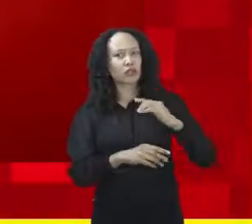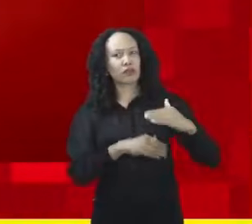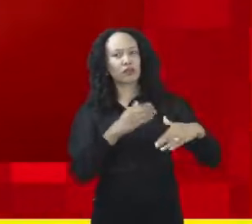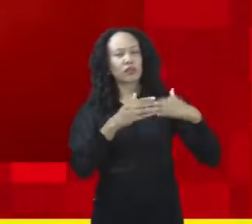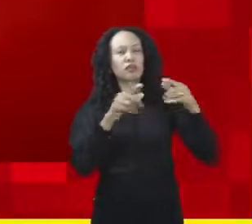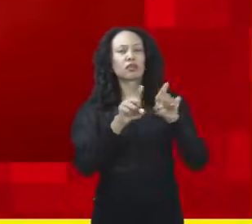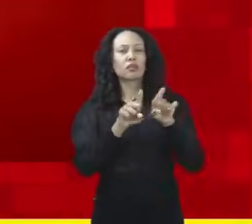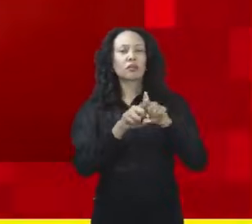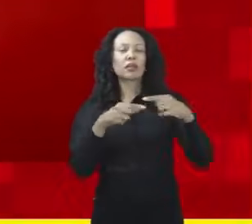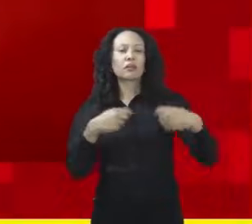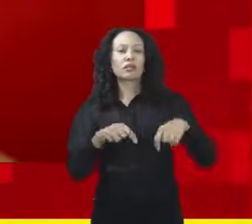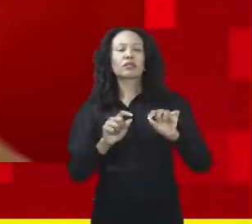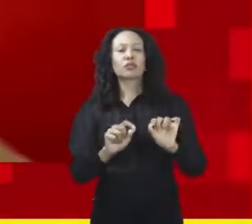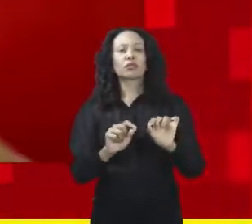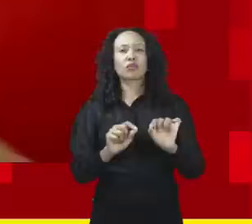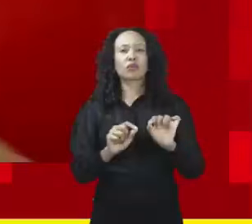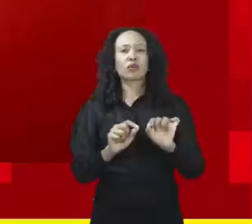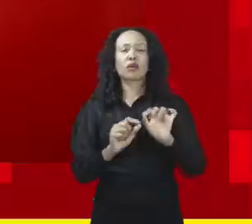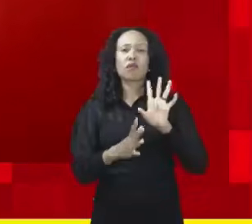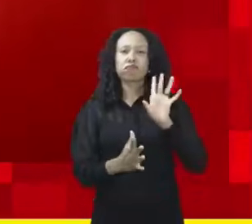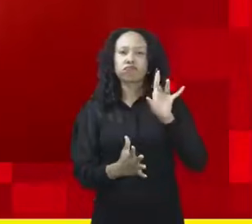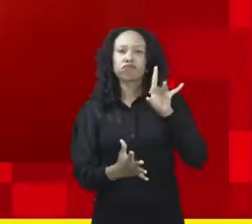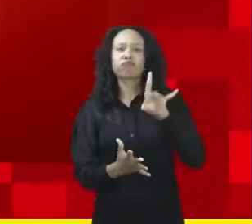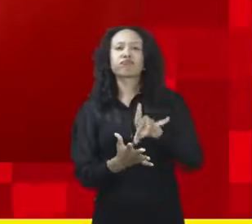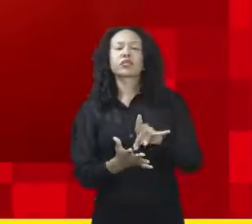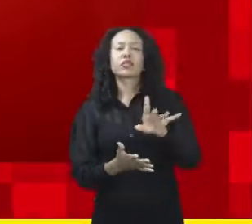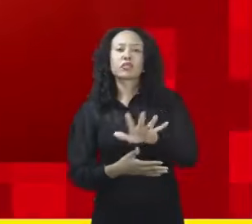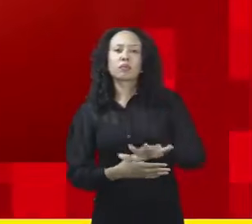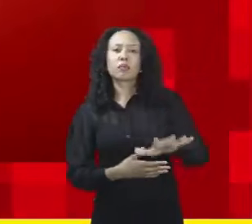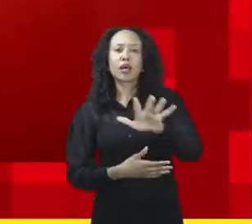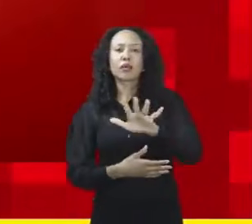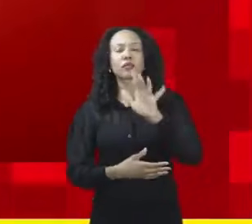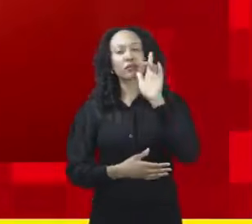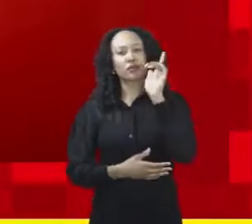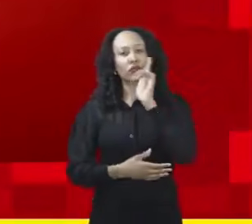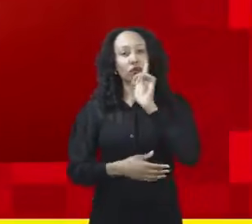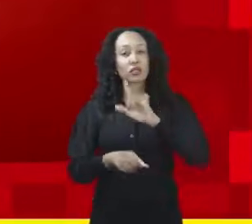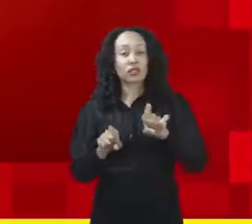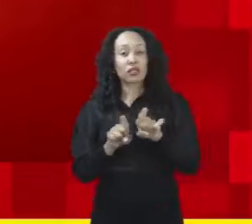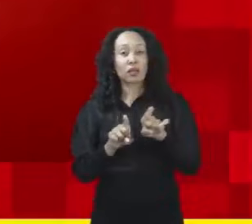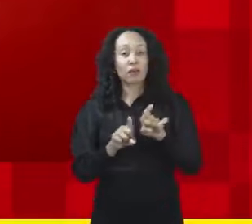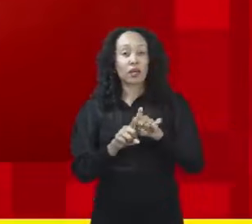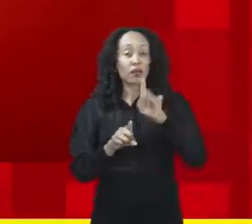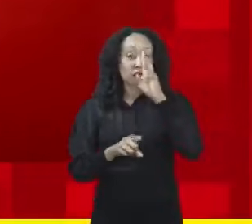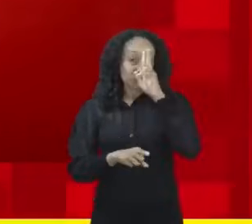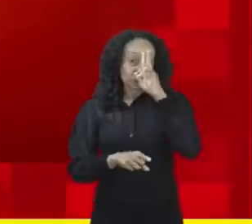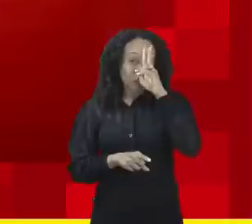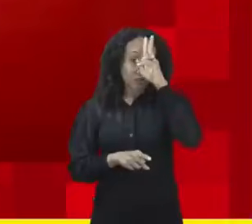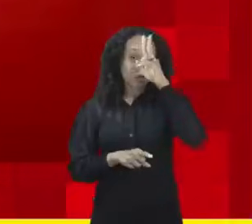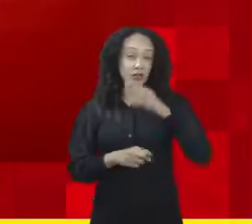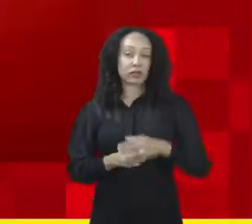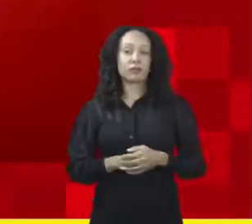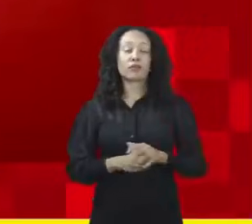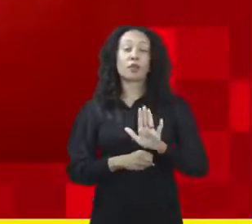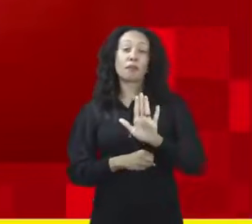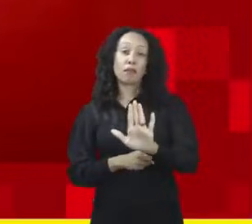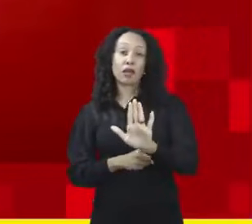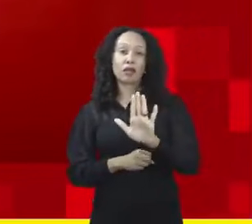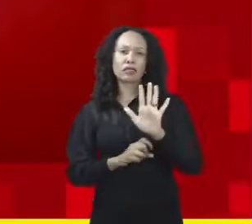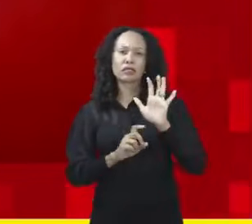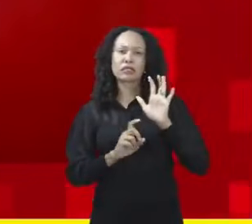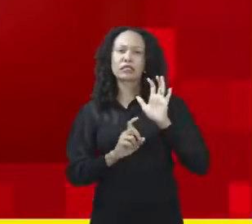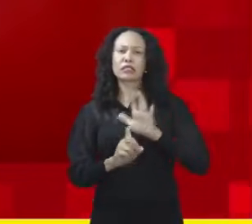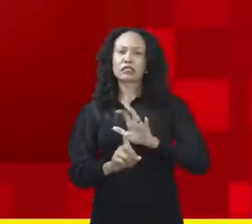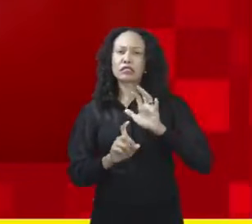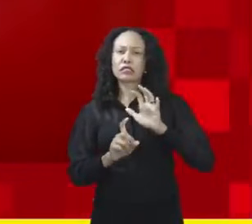gente precisa, né, nos consolidar nesses espaços para estarmos aí também fortalecendo a nossa luta, mais que a pressão popular,